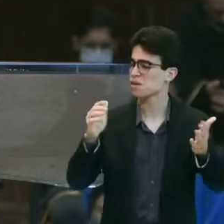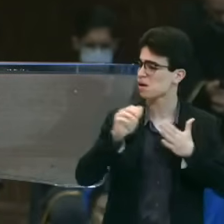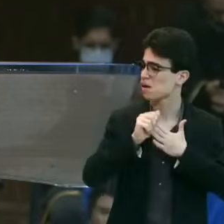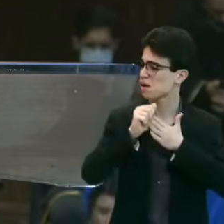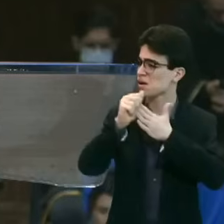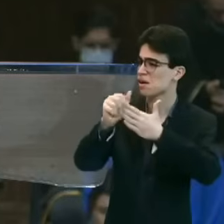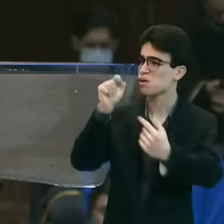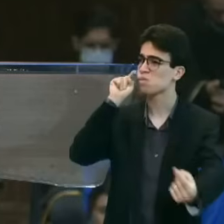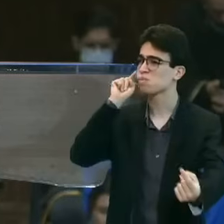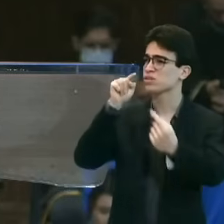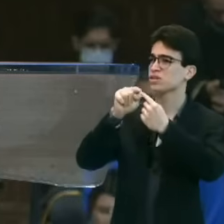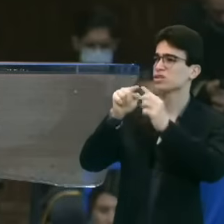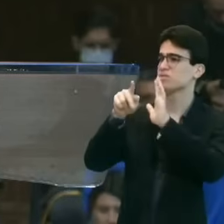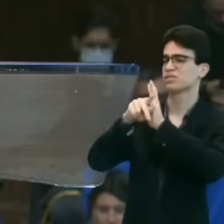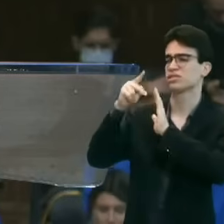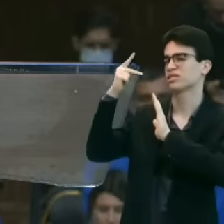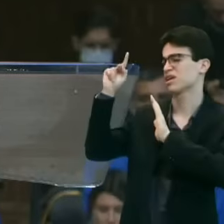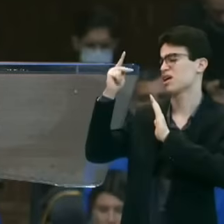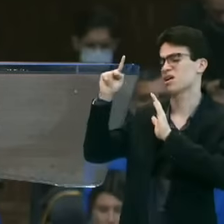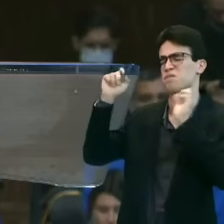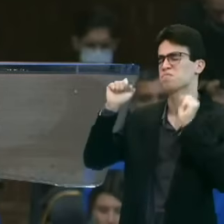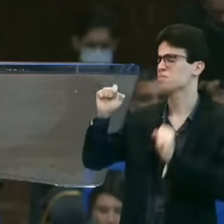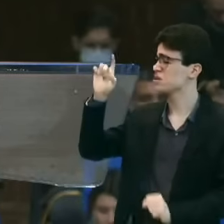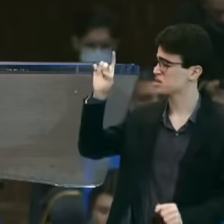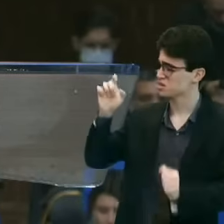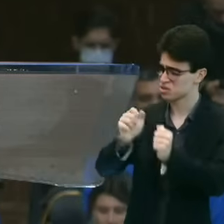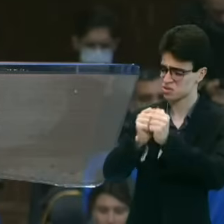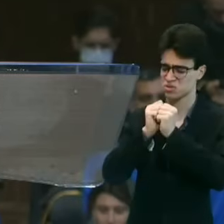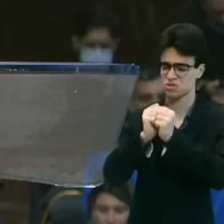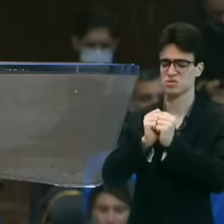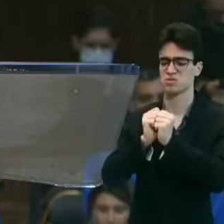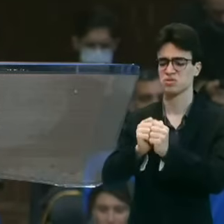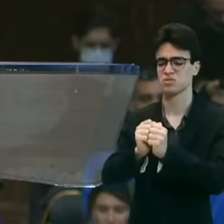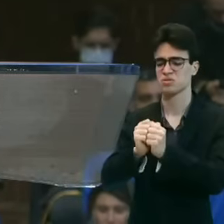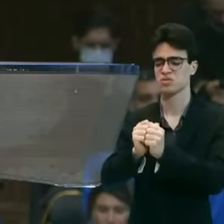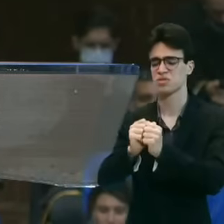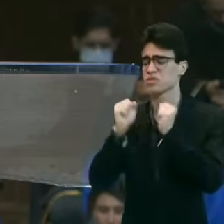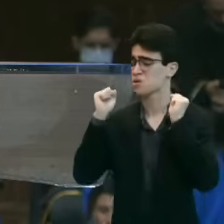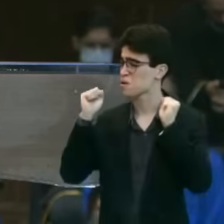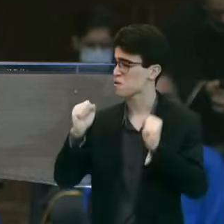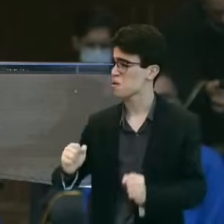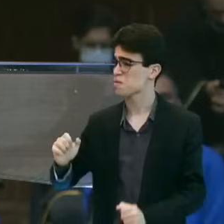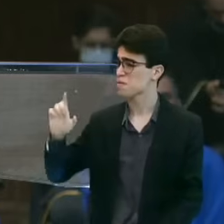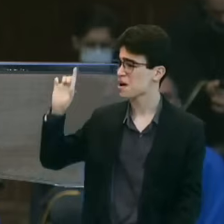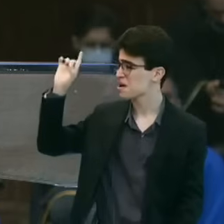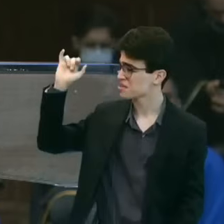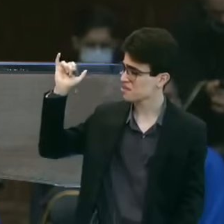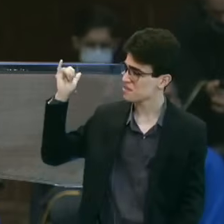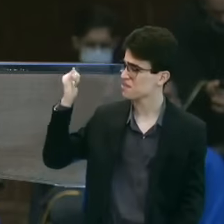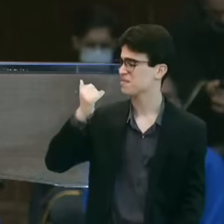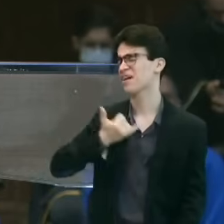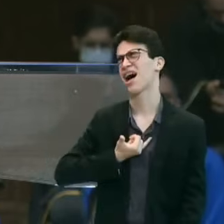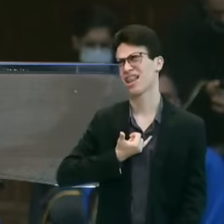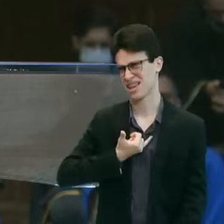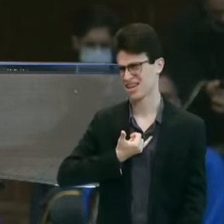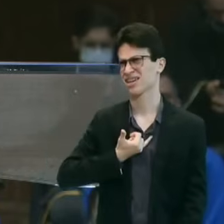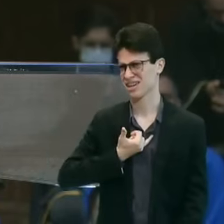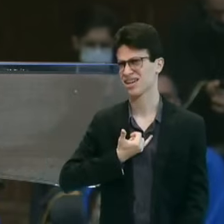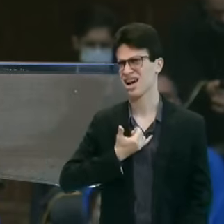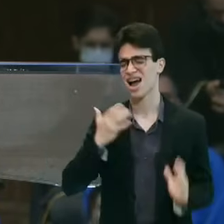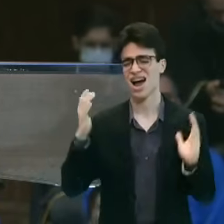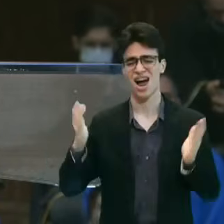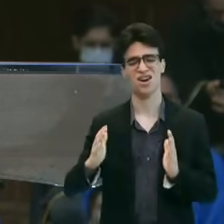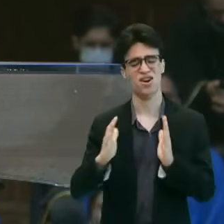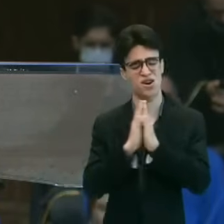vontade. Então, fica conosco, Senhor, é aquilo que te pedimos, e ministra sobre a nossa vida. É aquilo